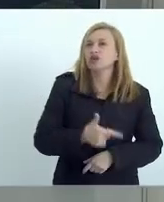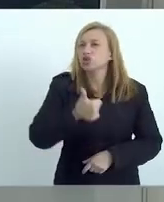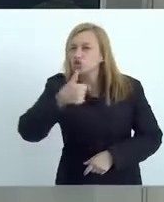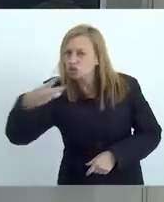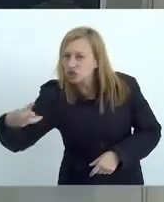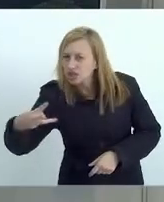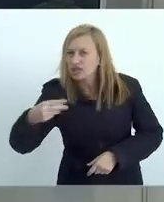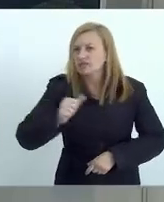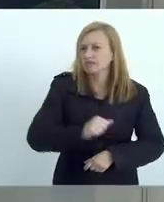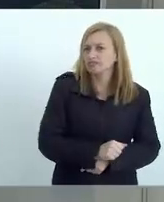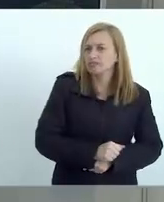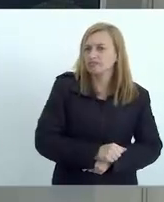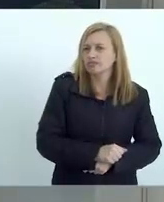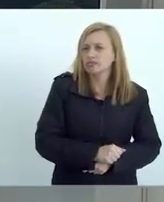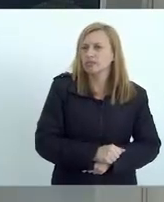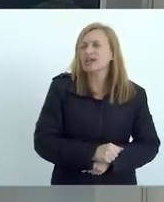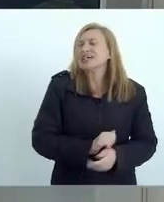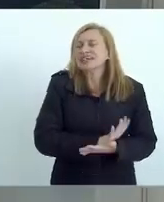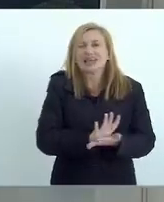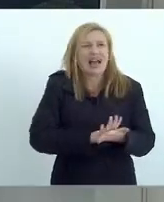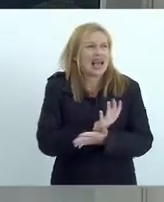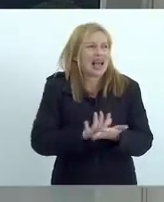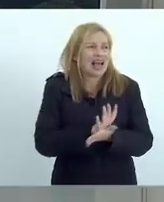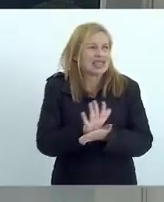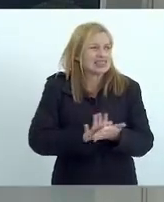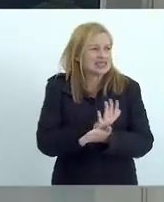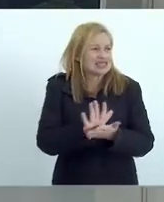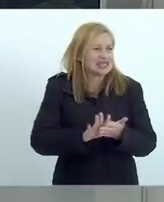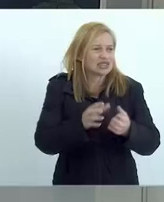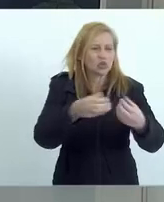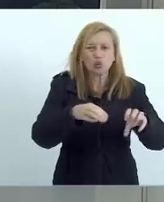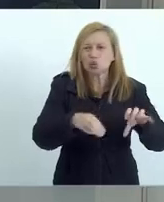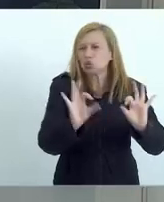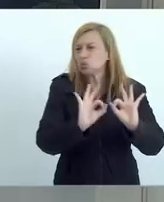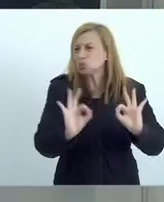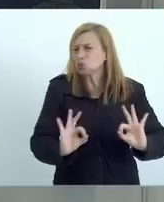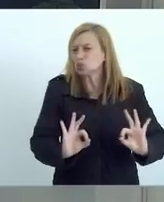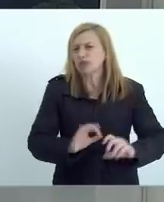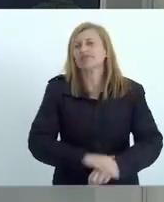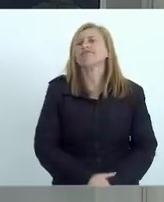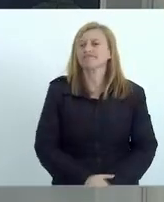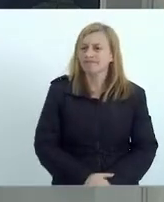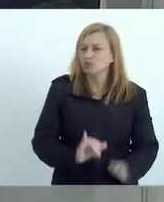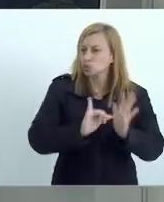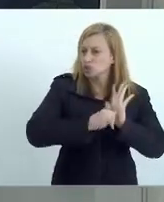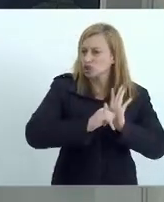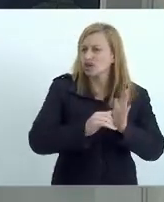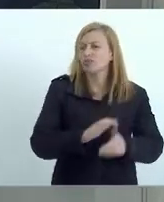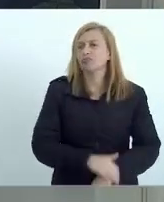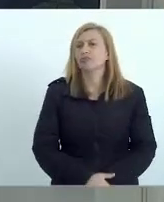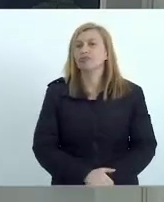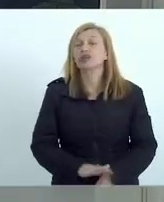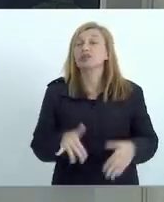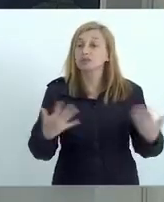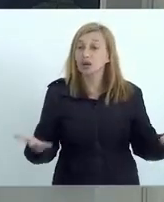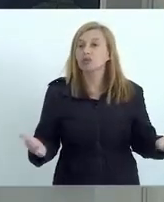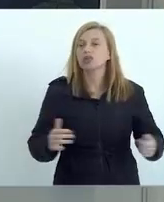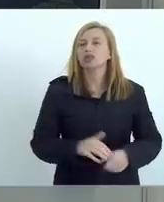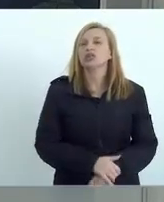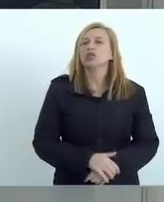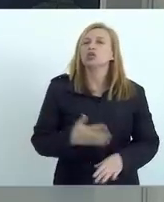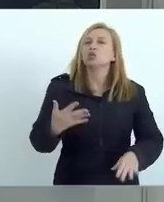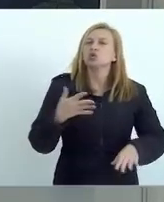2012/2013 e nada de abrir o curso o o edital então